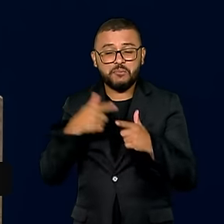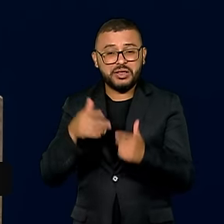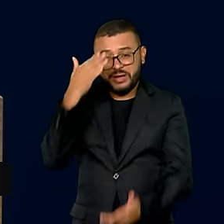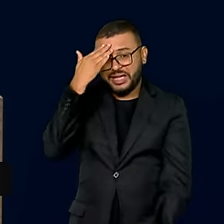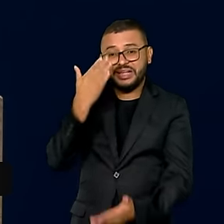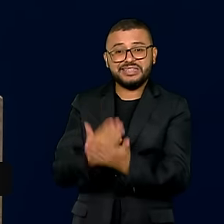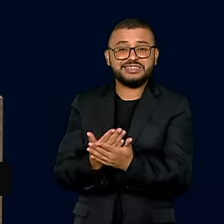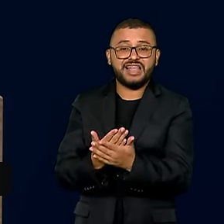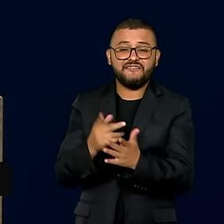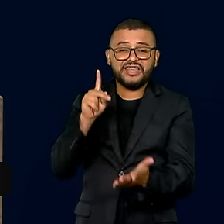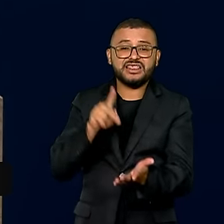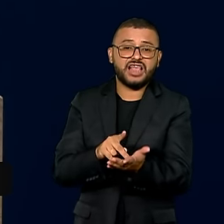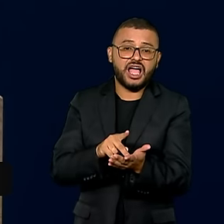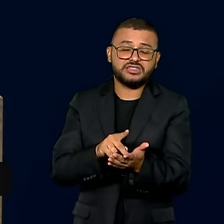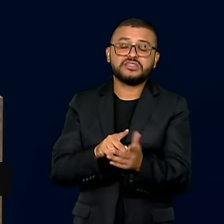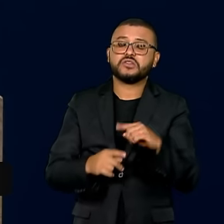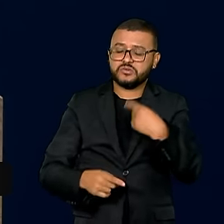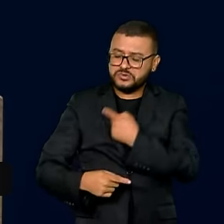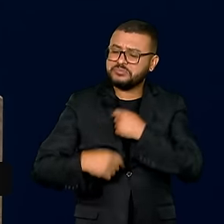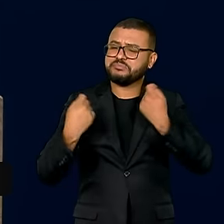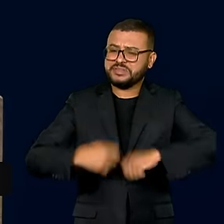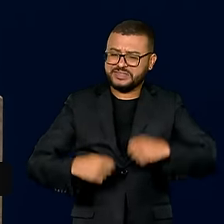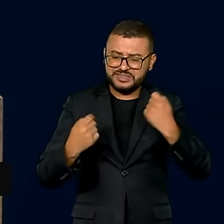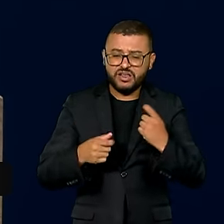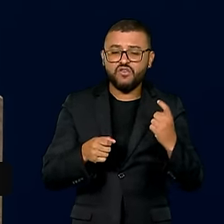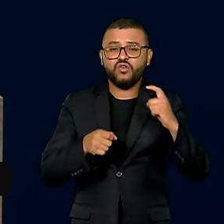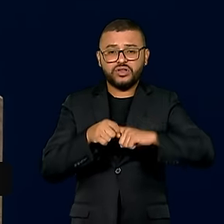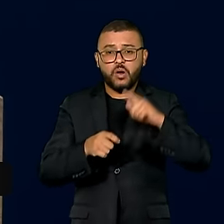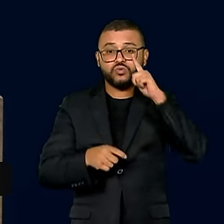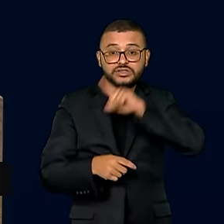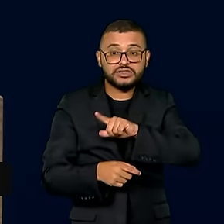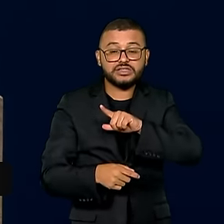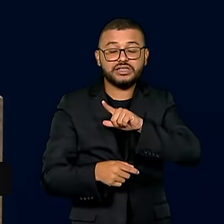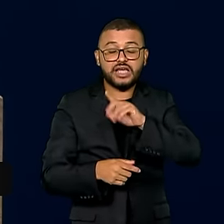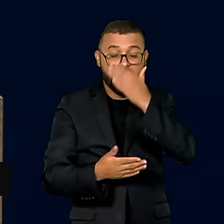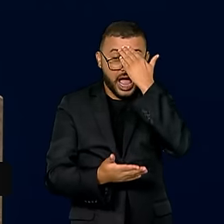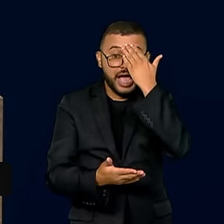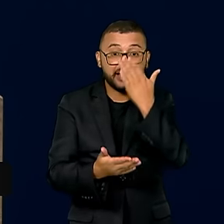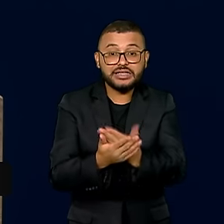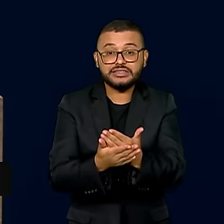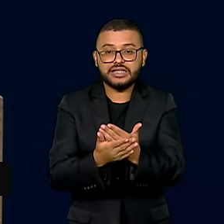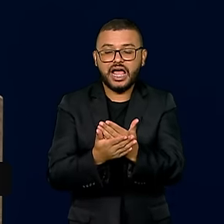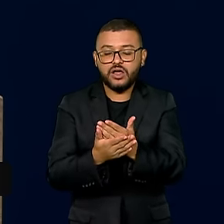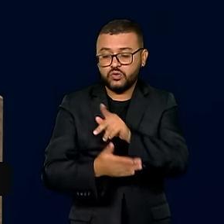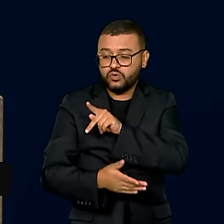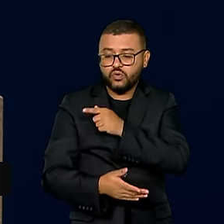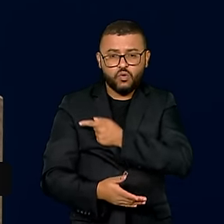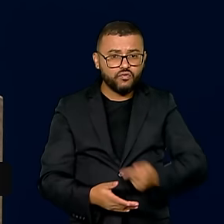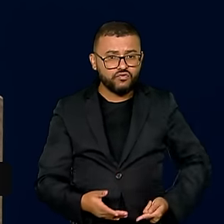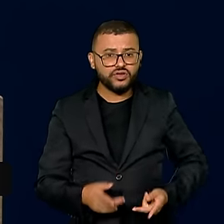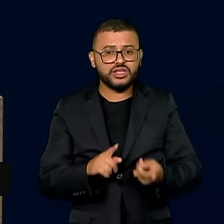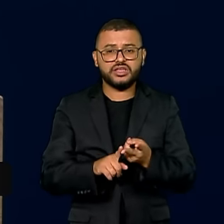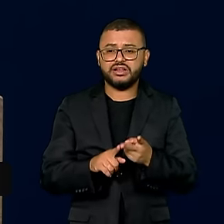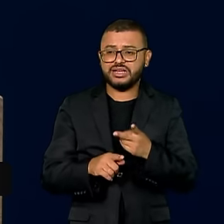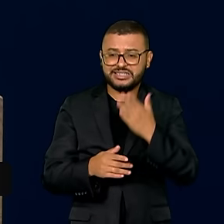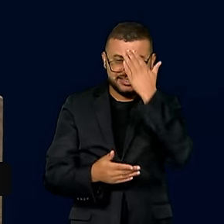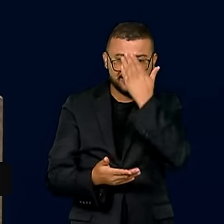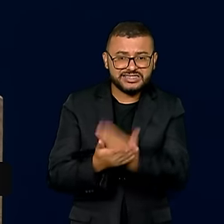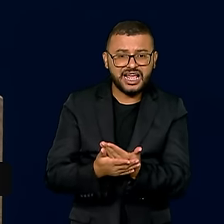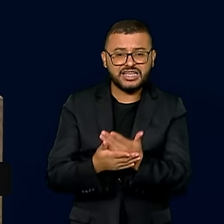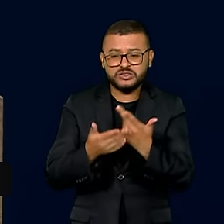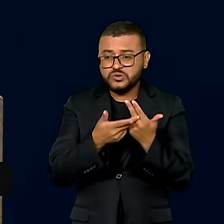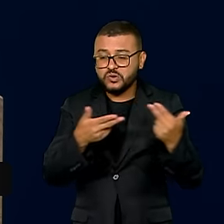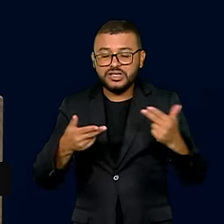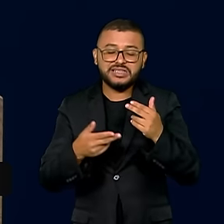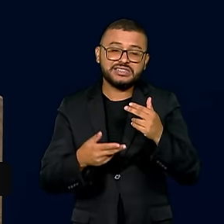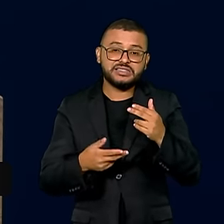credibilidade do regime. É preciso resgatar a crença no multilateralismo. É inexplicável que a